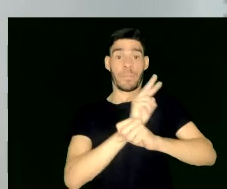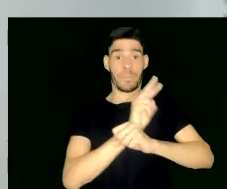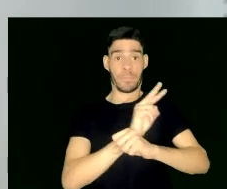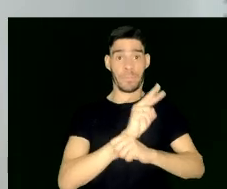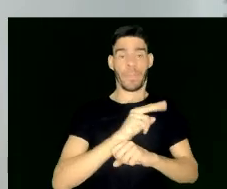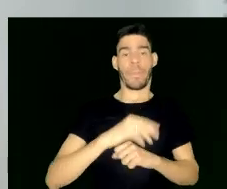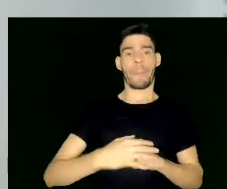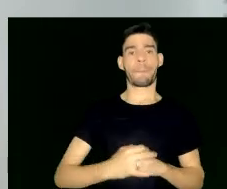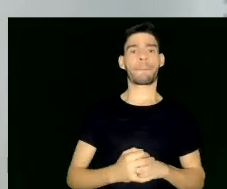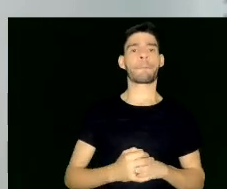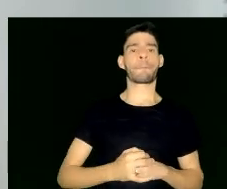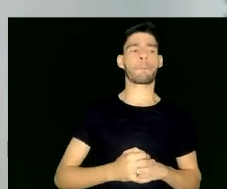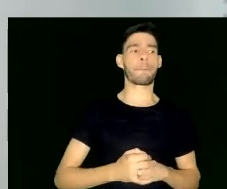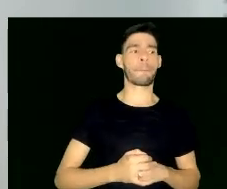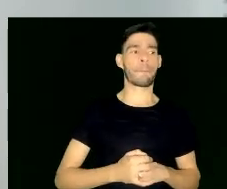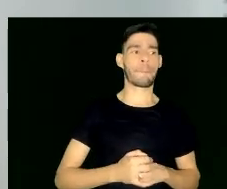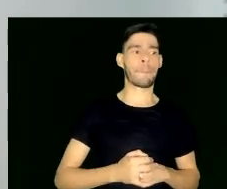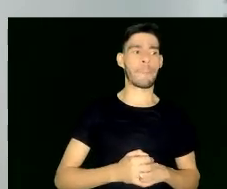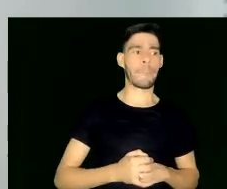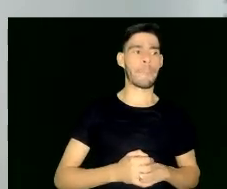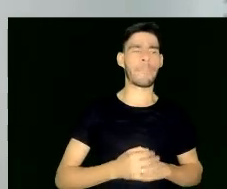sistemas de proteção.